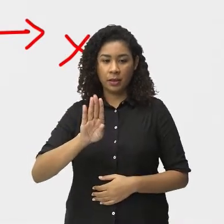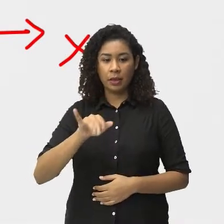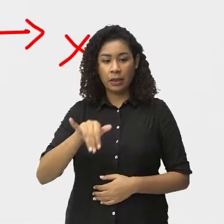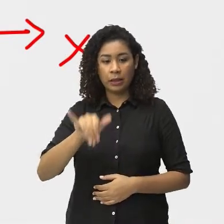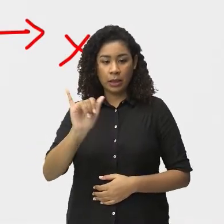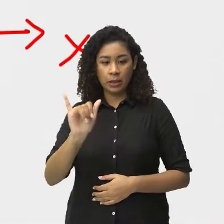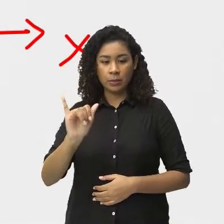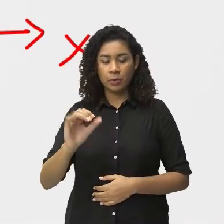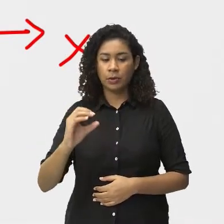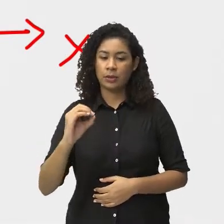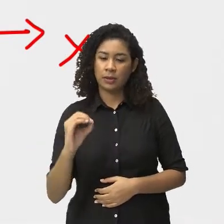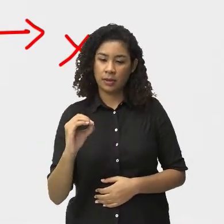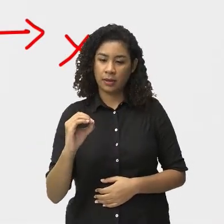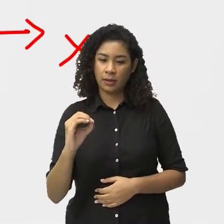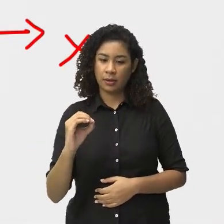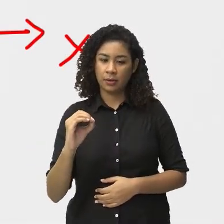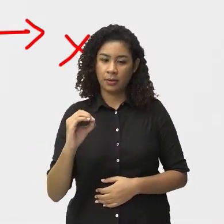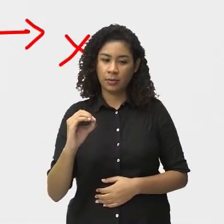BY0